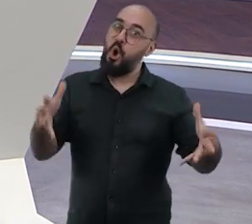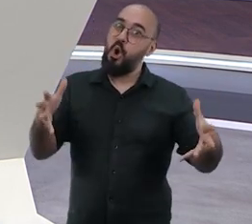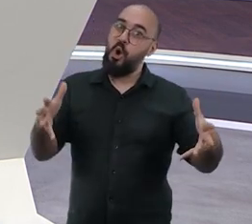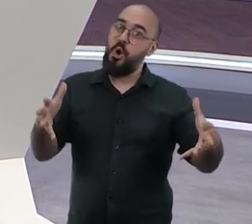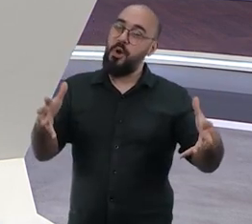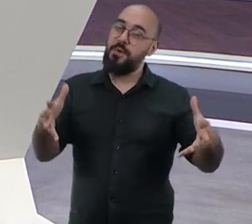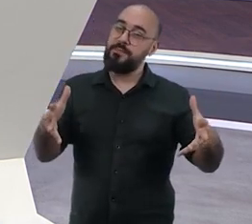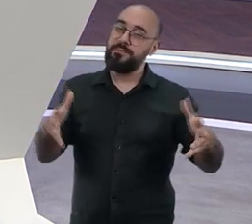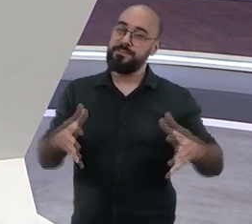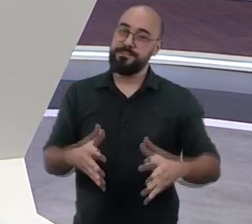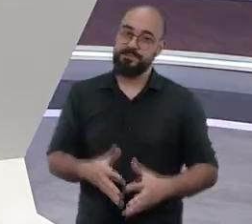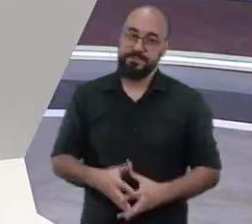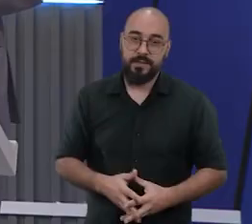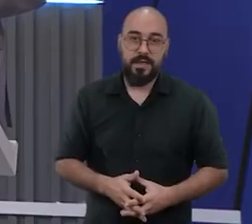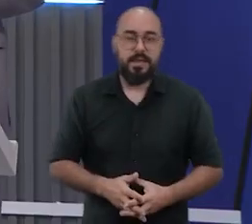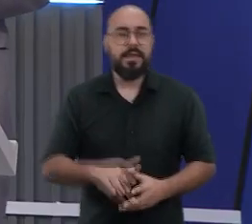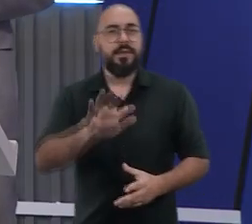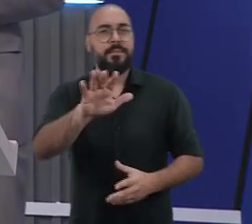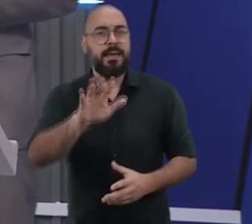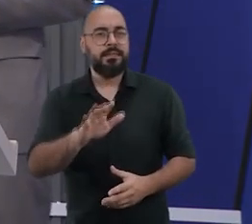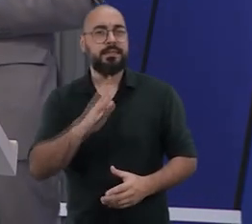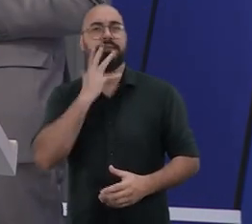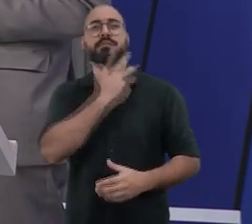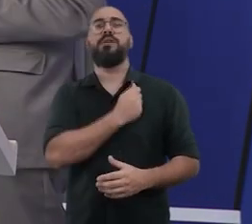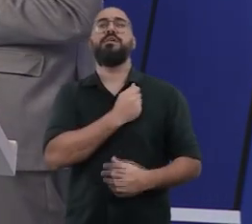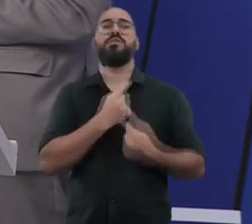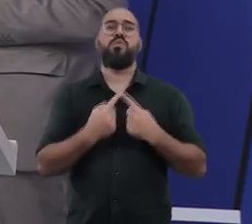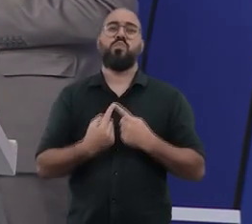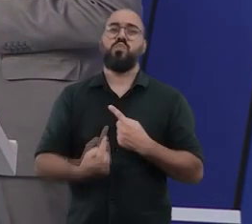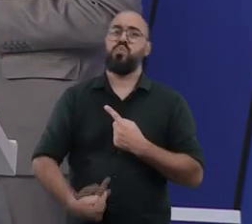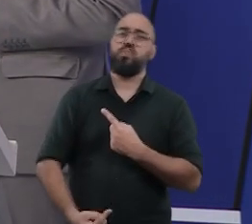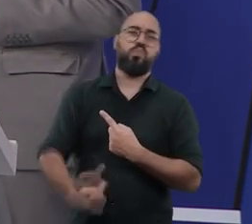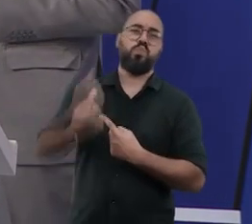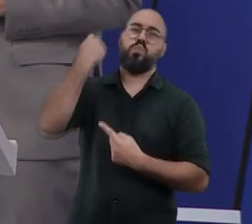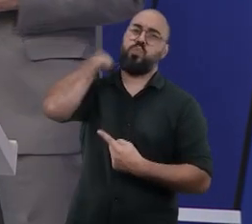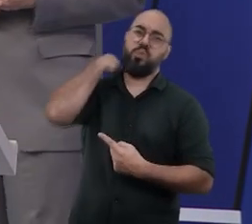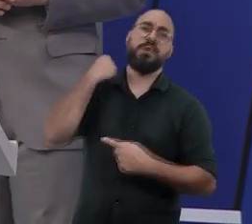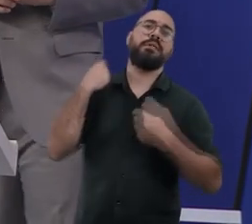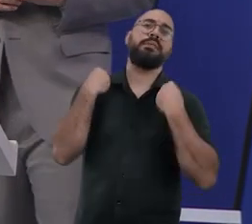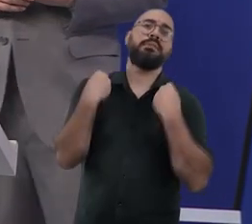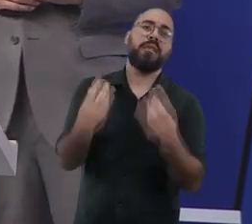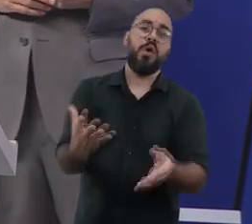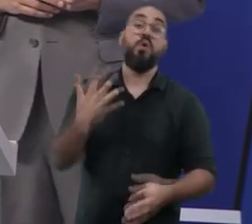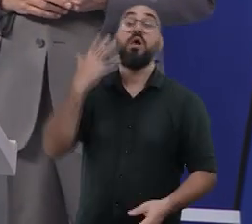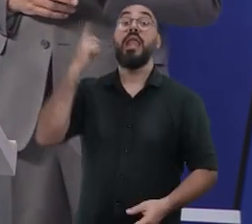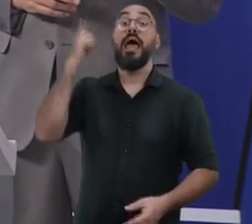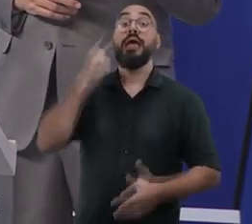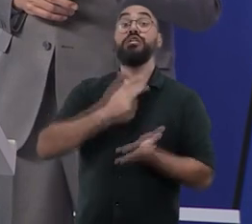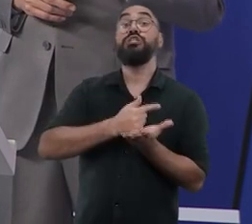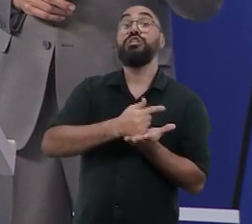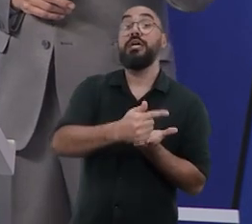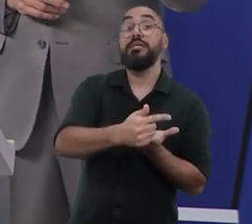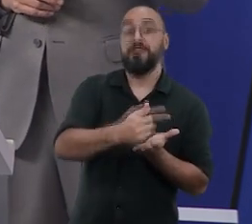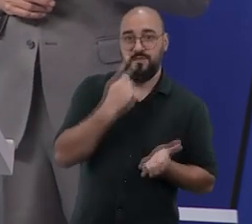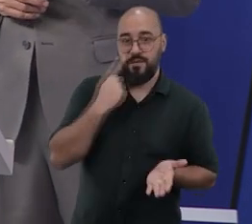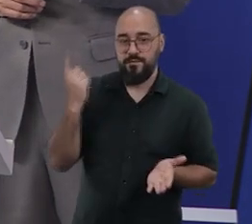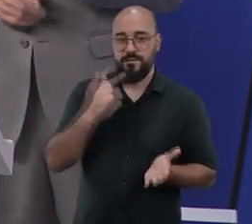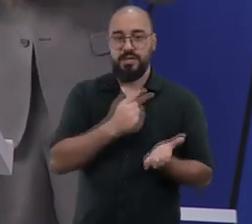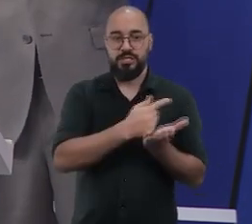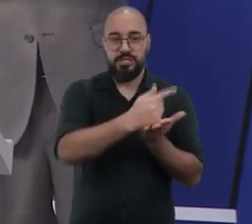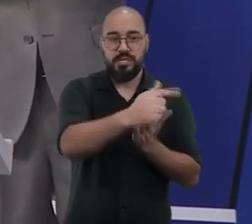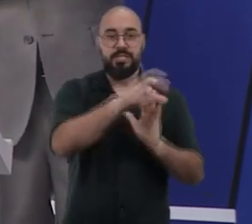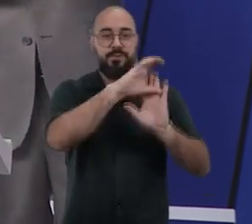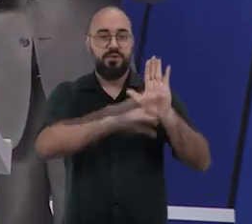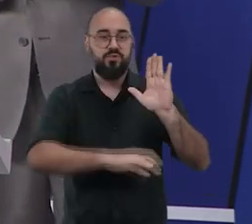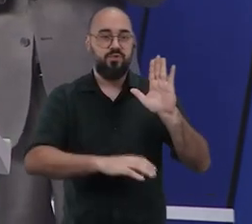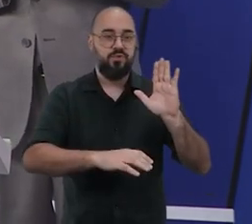desde a criação. Venha comigo até o livro do Gênesis, capítulo 3, versos 7 e 8,